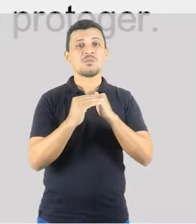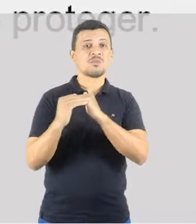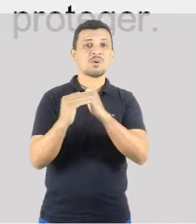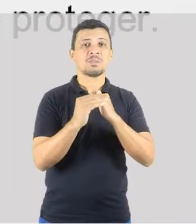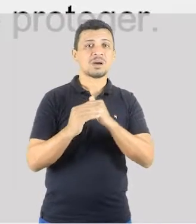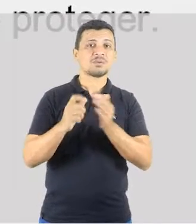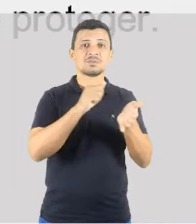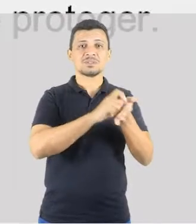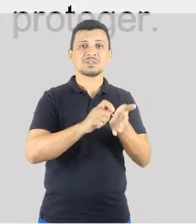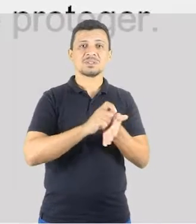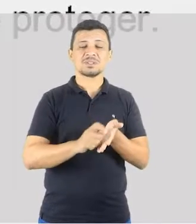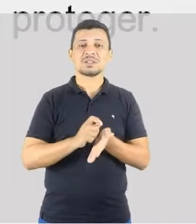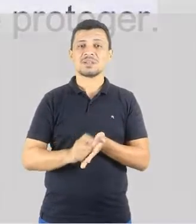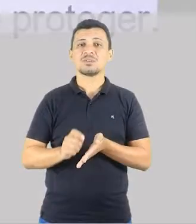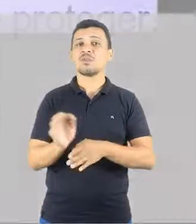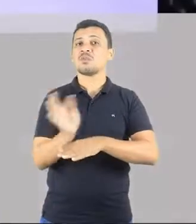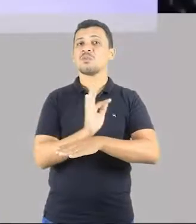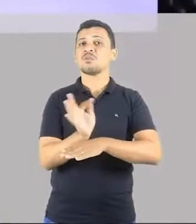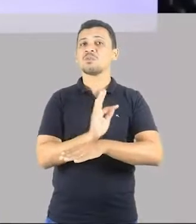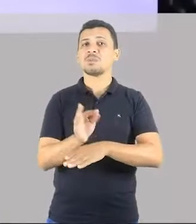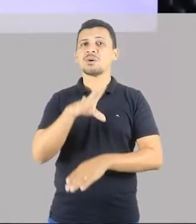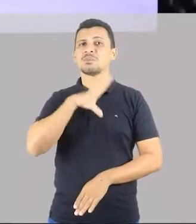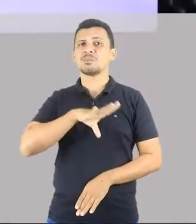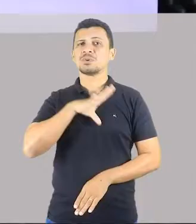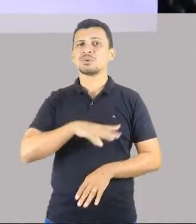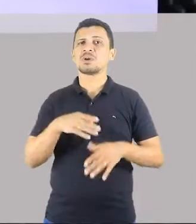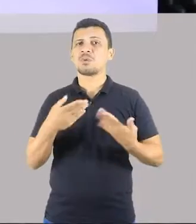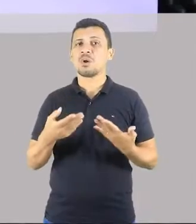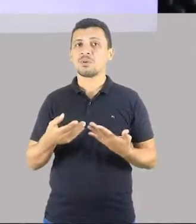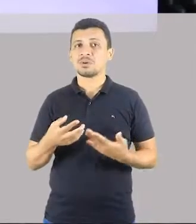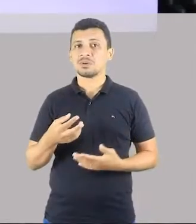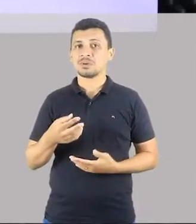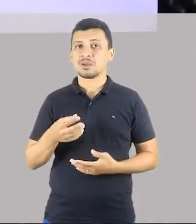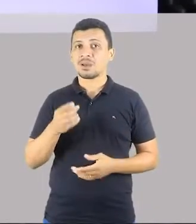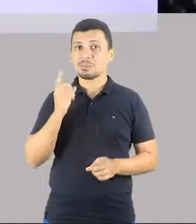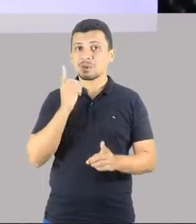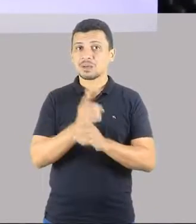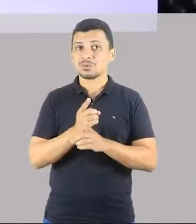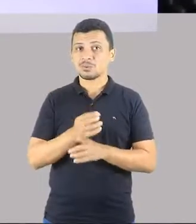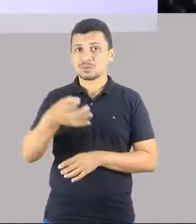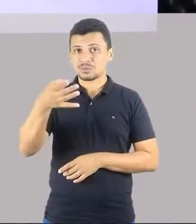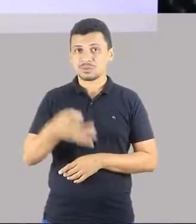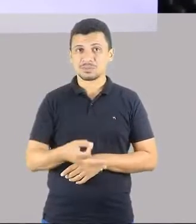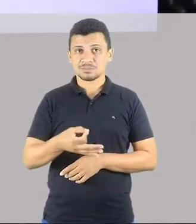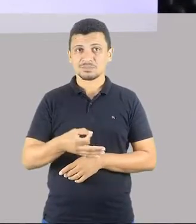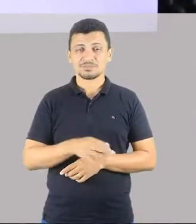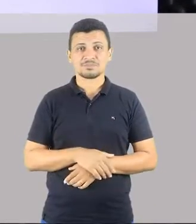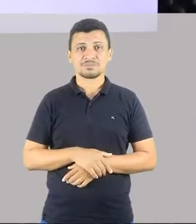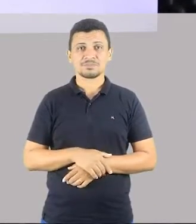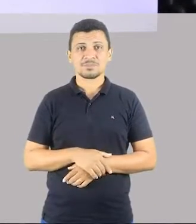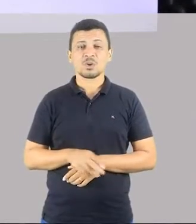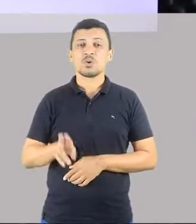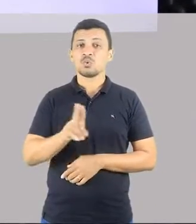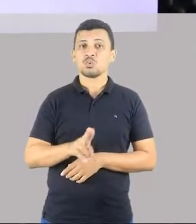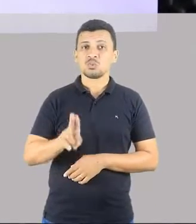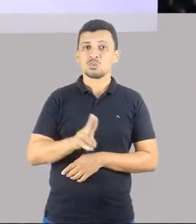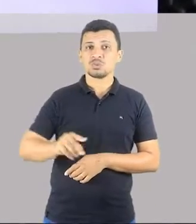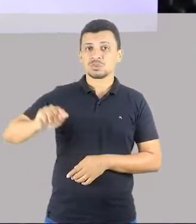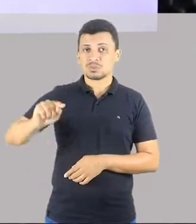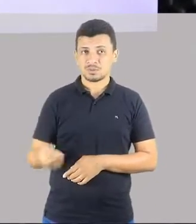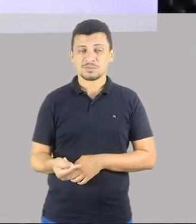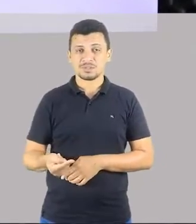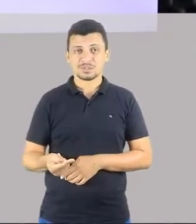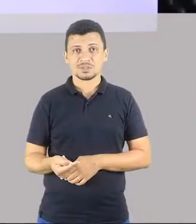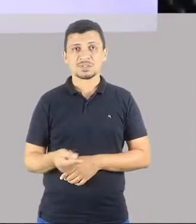é... Letra A, ele quer esteja correta, tá? Então, lembrando que se está associado à pontuação da vírgula, eu tenho que